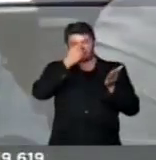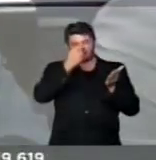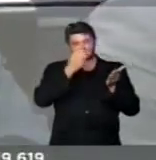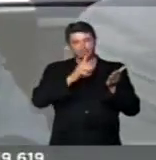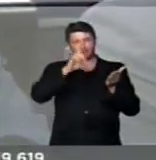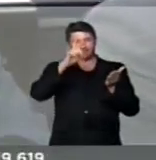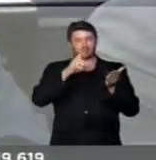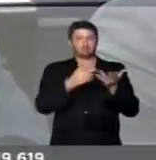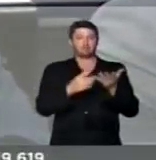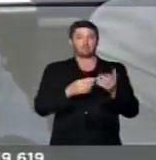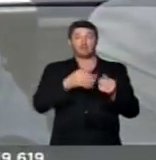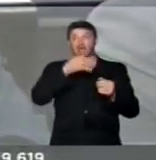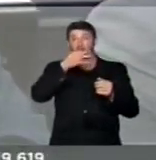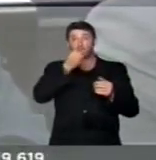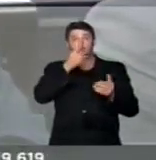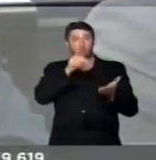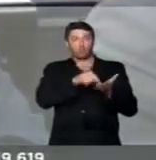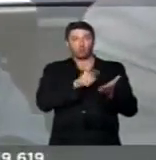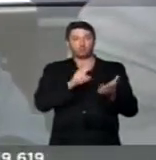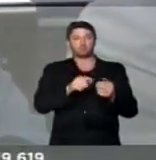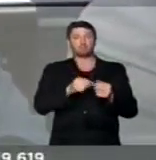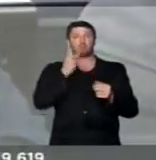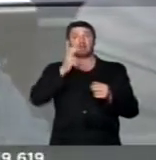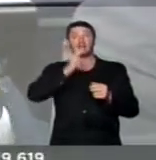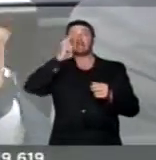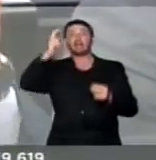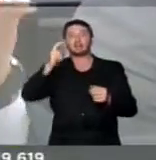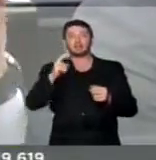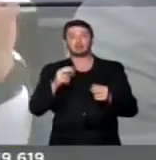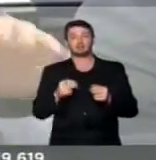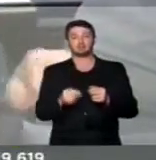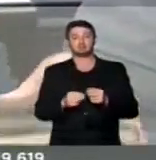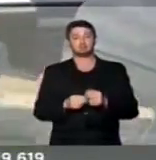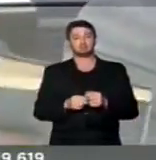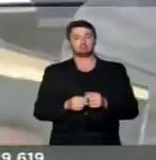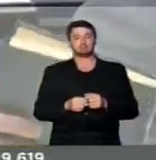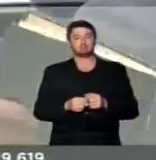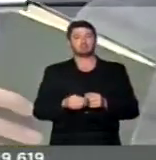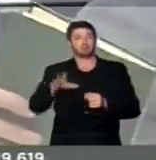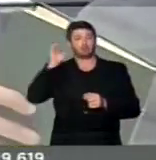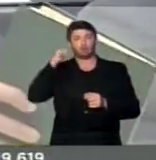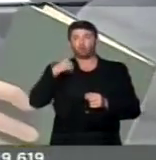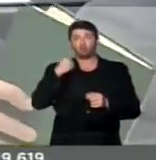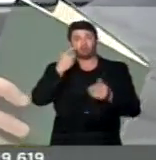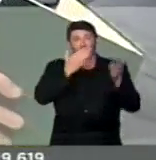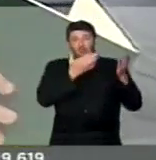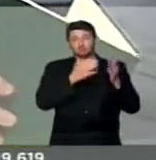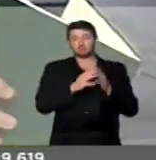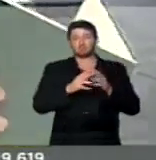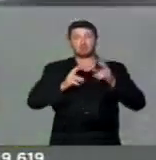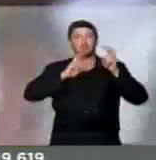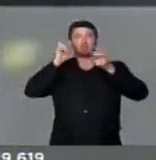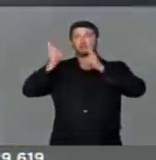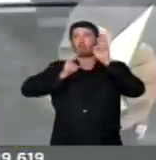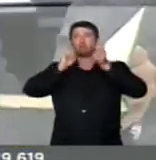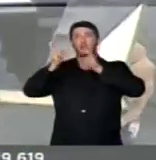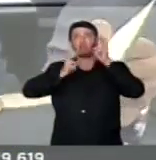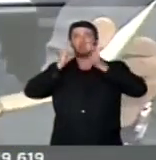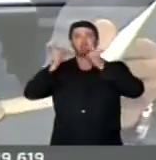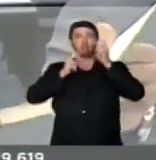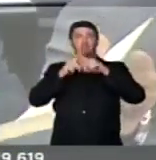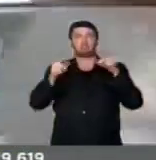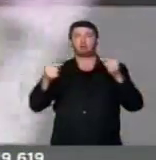achava que o argumento não era bom, ele dizia grite. Parece que foi exatamente o que a gente ouviu aqui. Uma gritaria